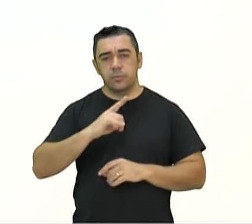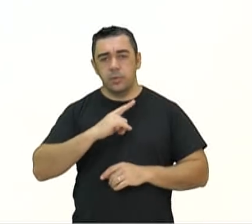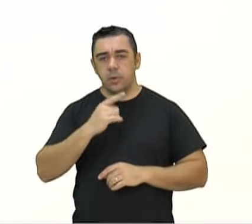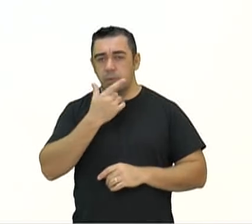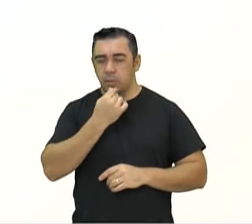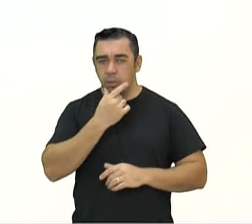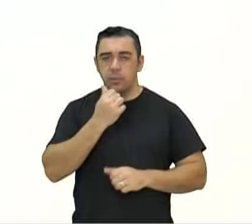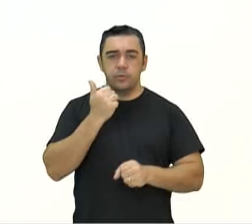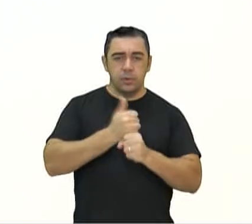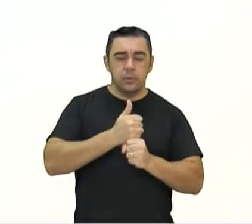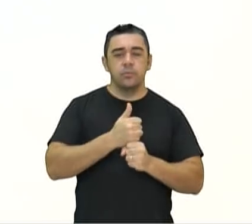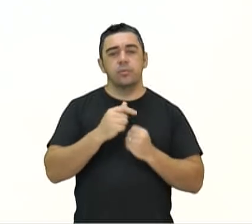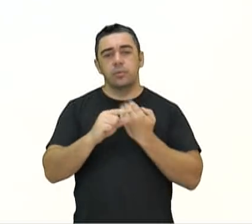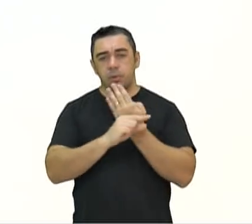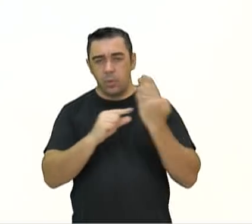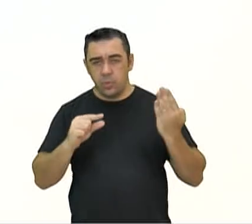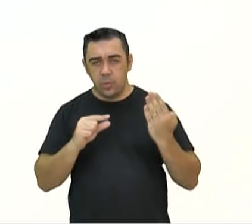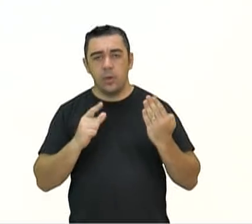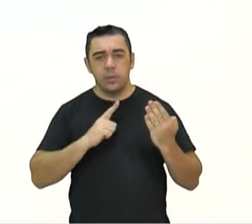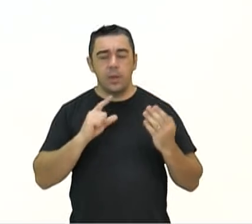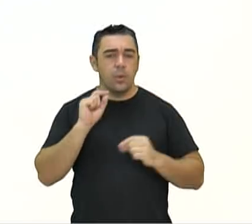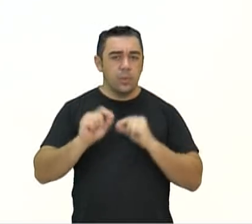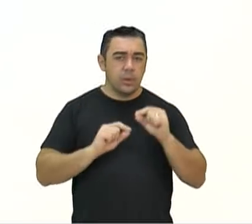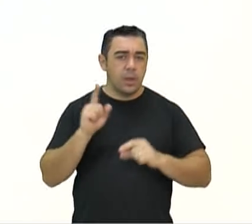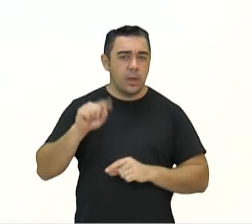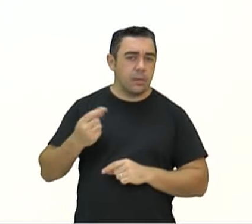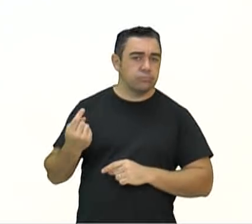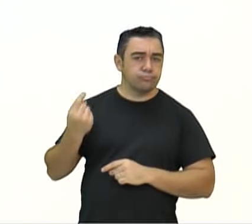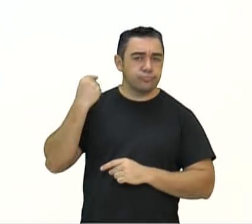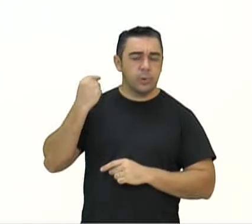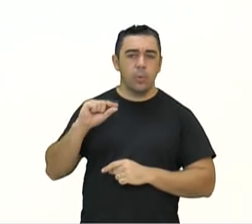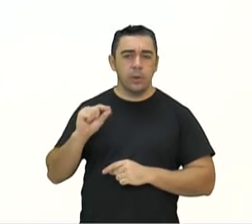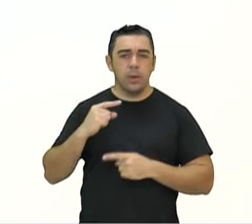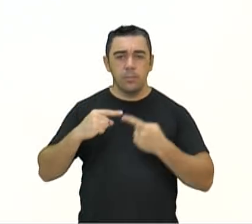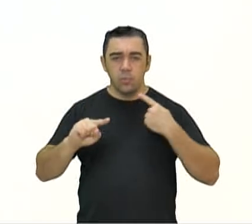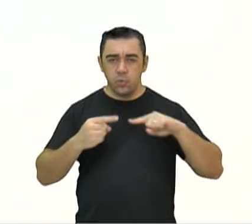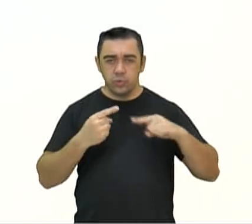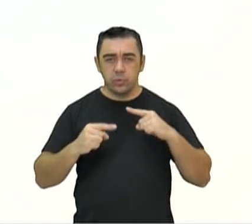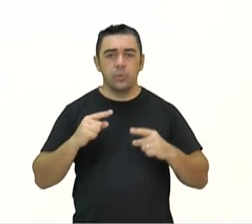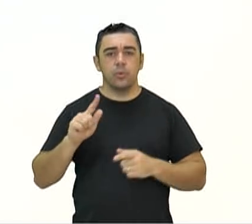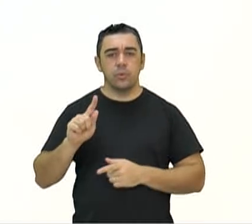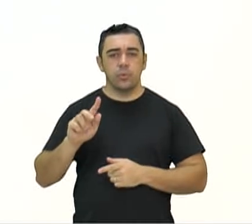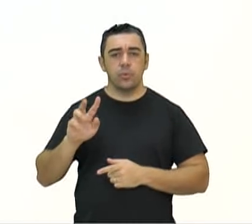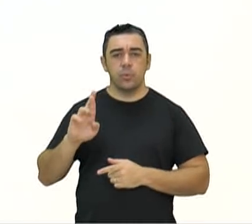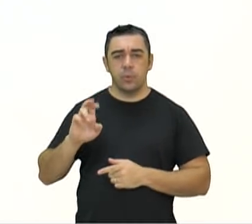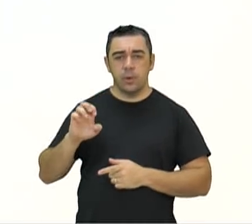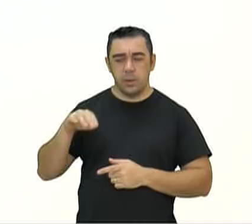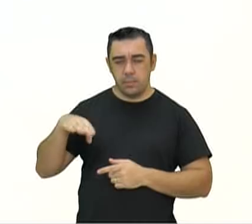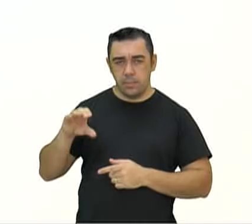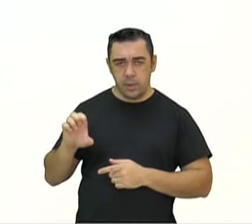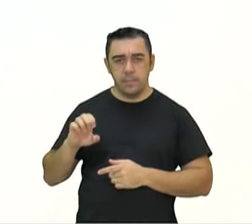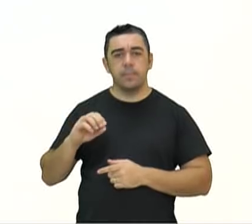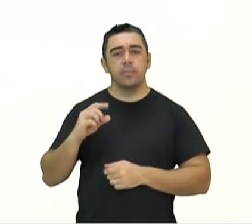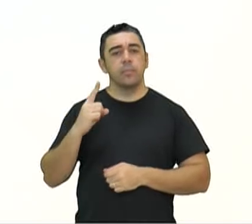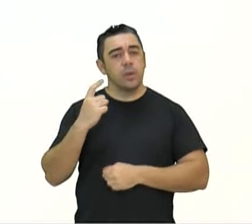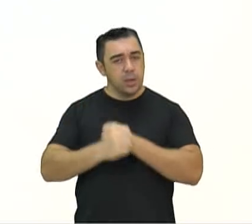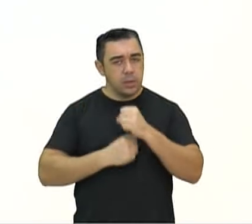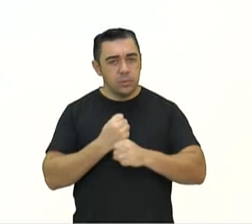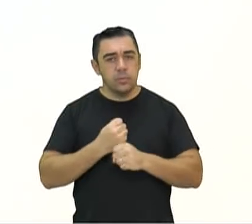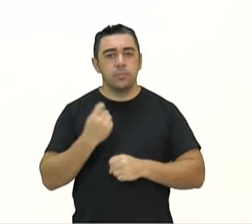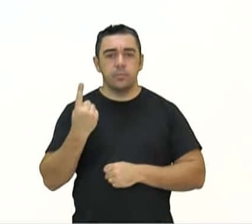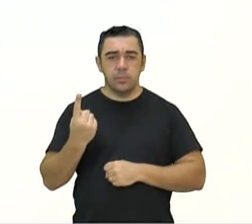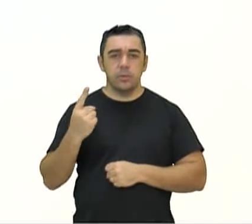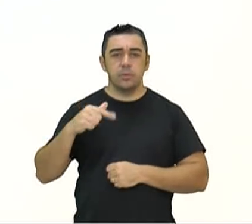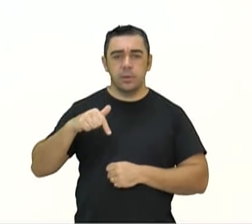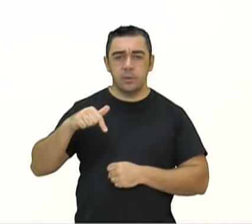Henriques Bacalov, inspirado no conto Os Músicos de Bremen, dos irmãos Grimm, em 1785